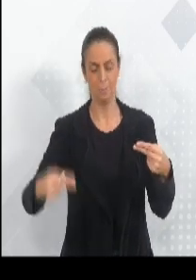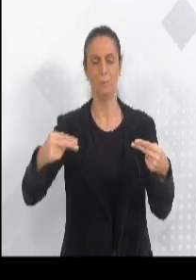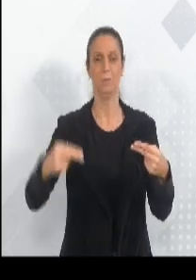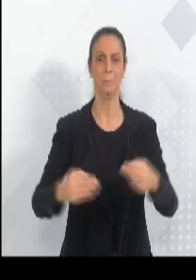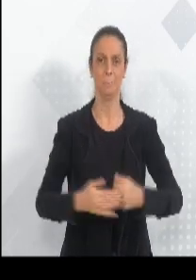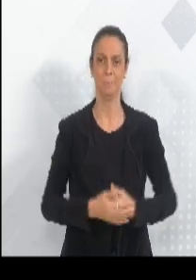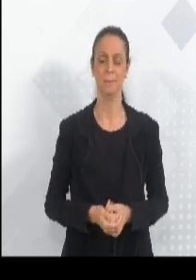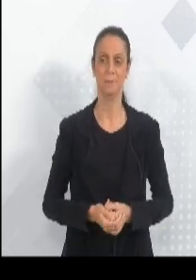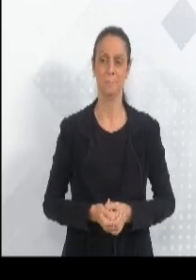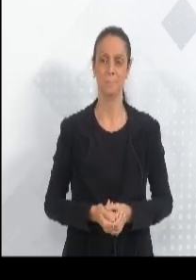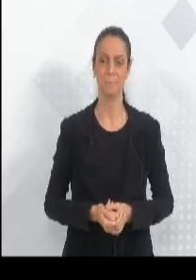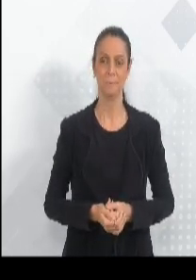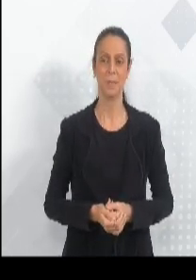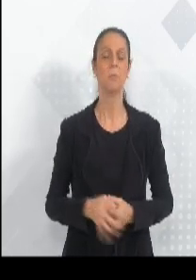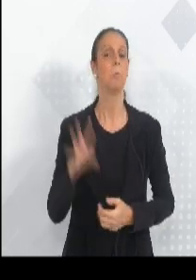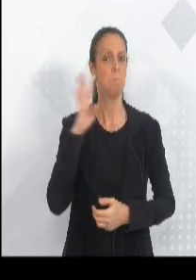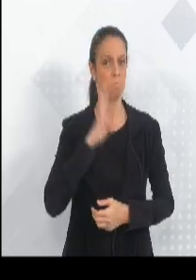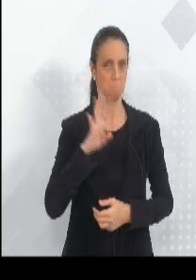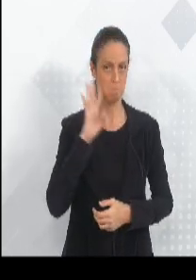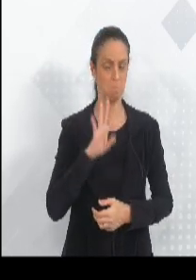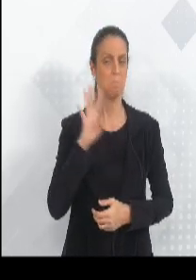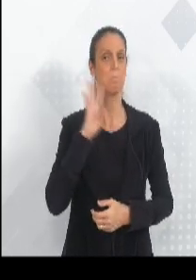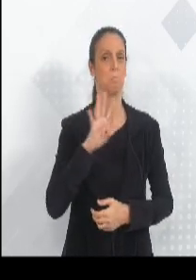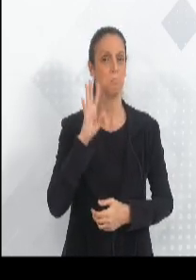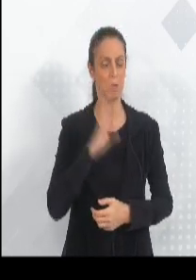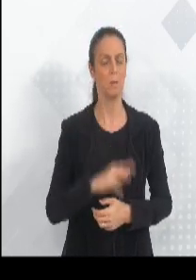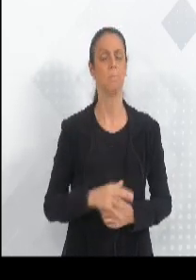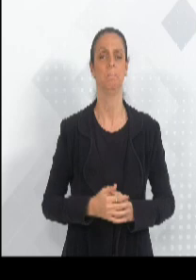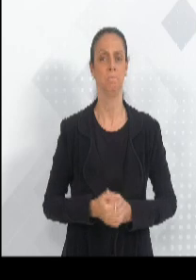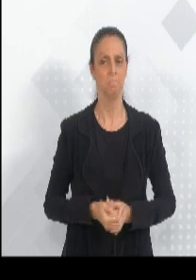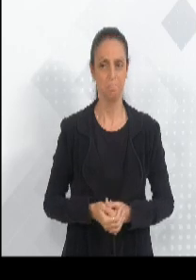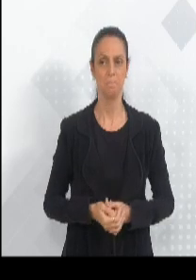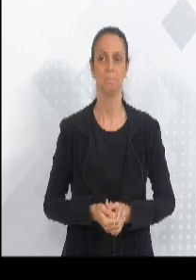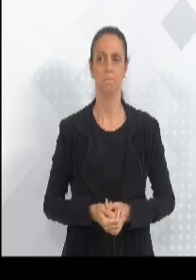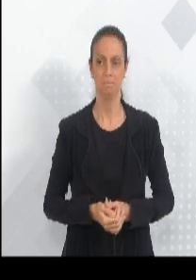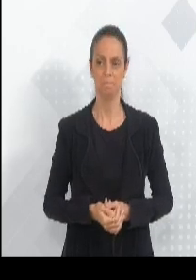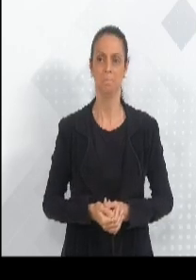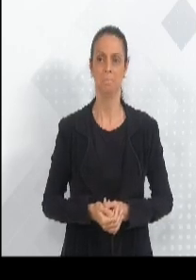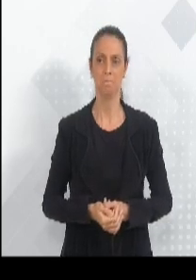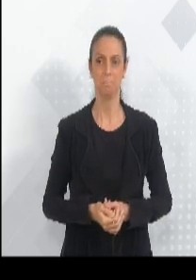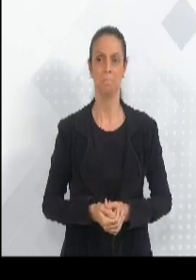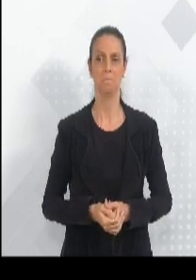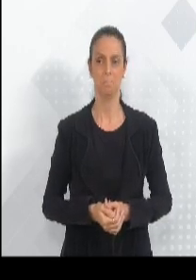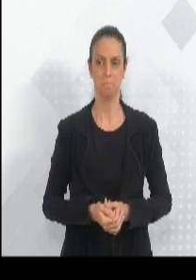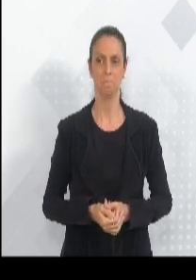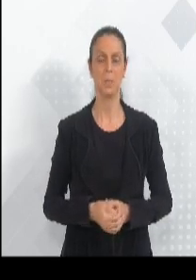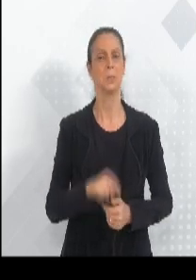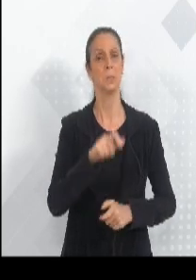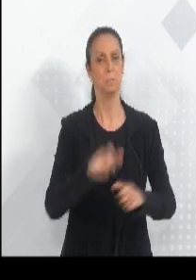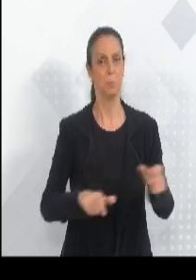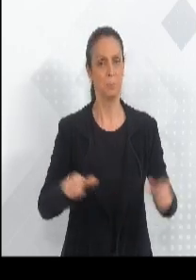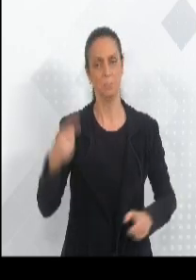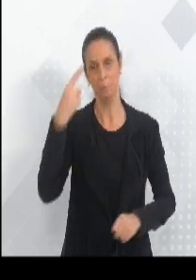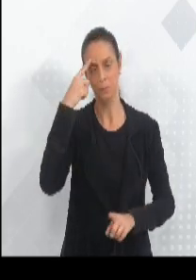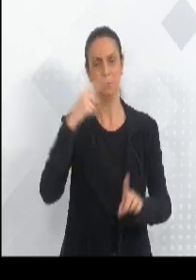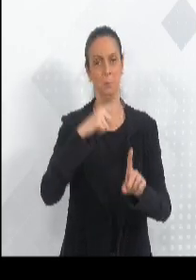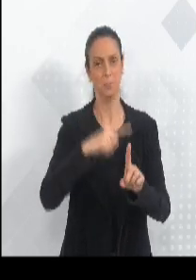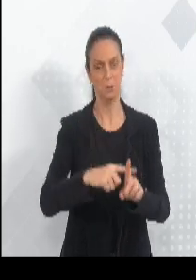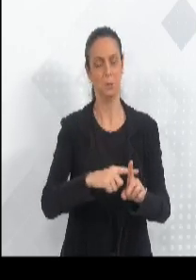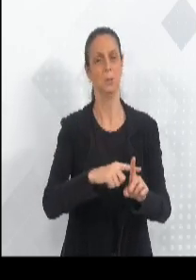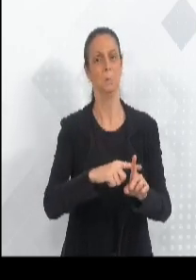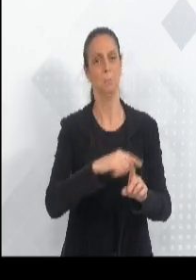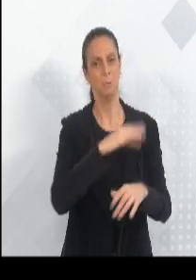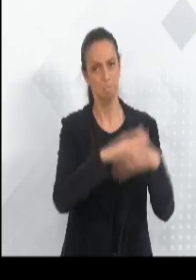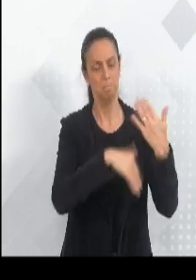ali foi bem legal ali o pessoal bem paraa frente para ampliação e bastante empregos